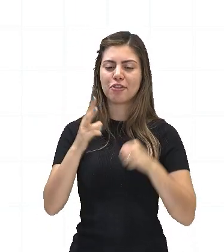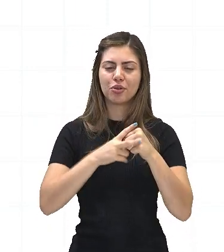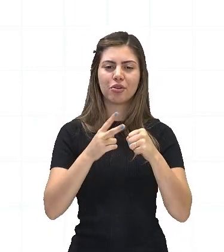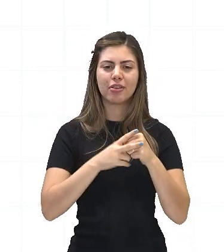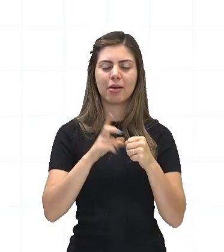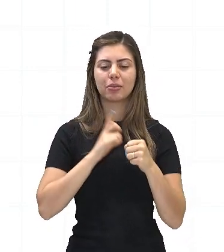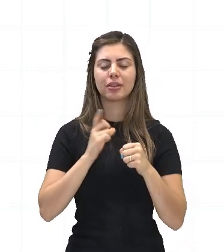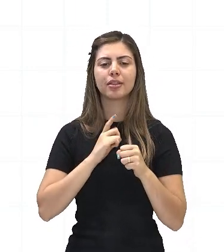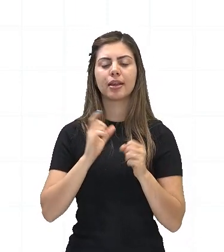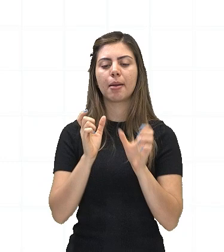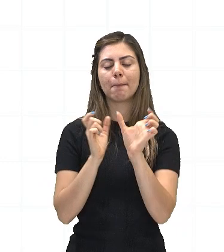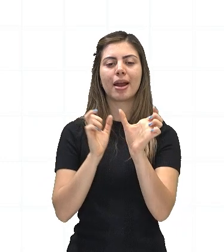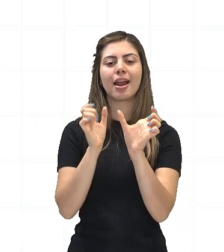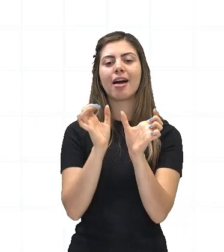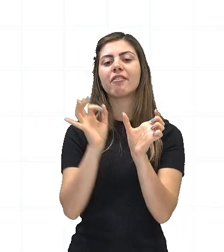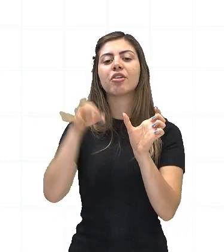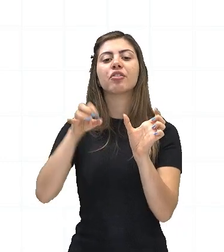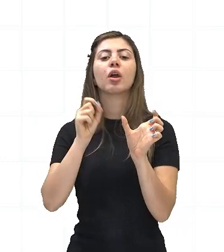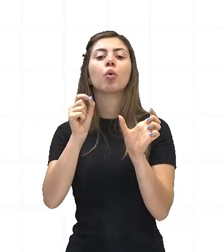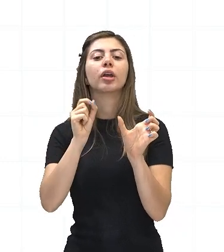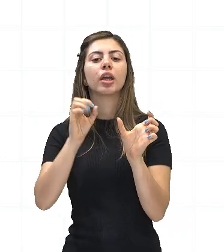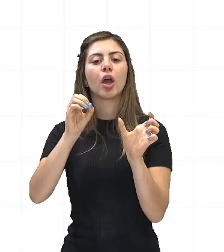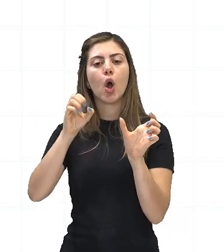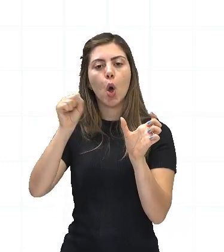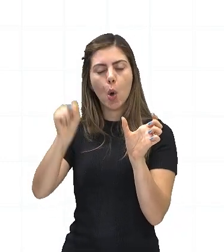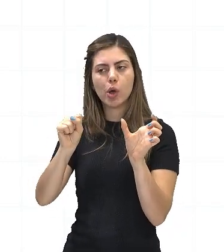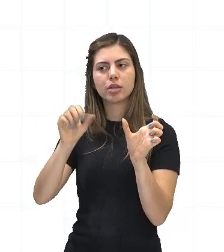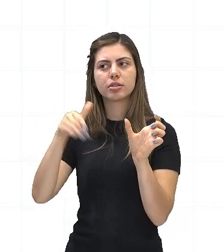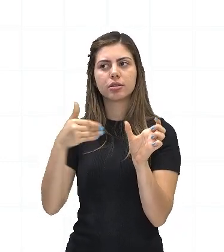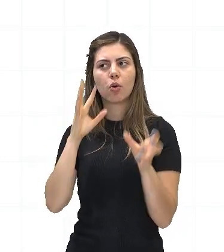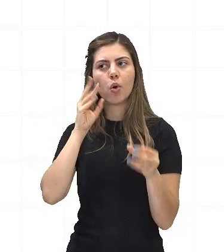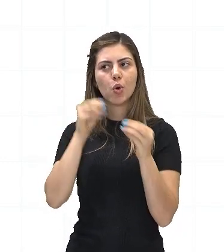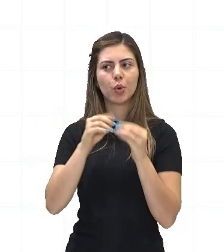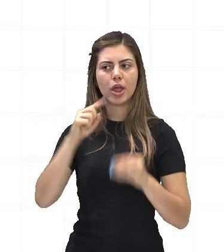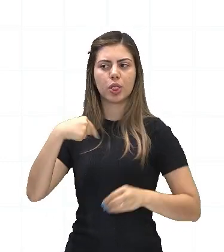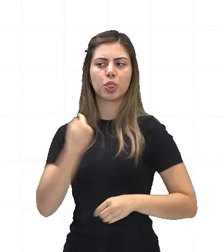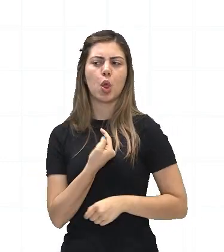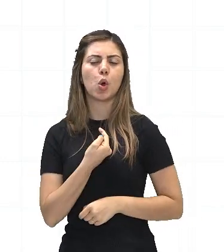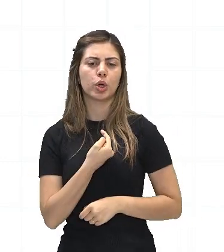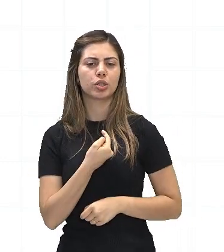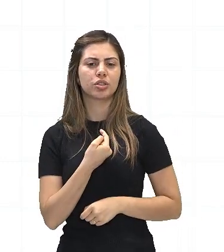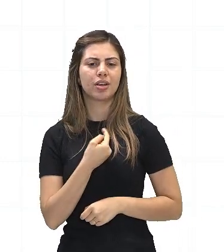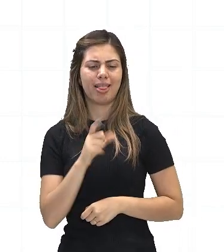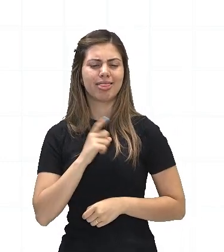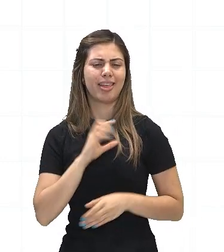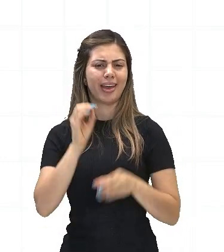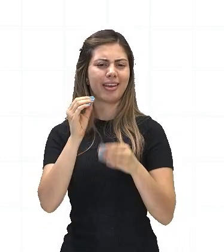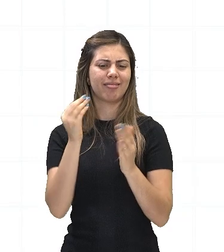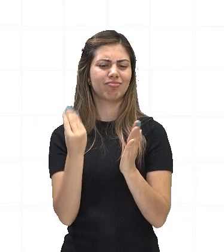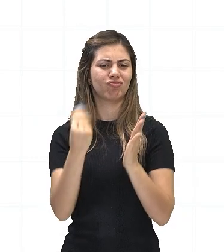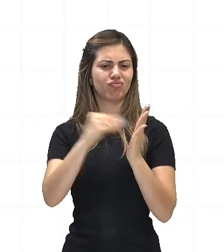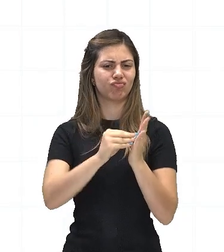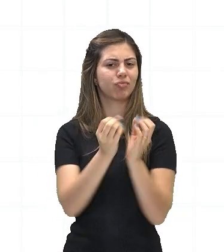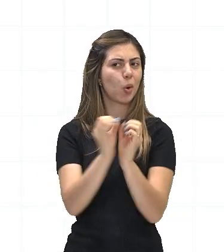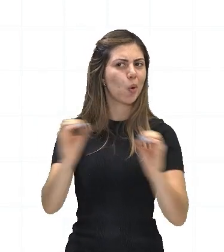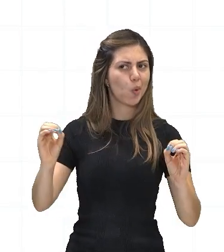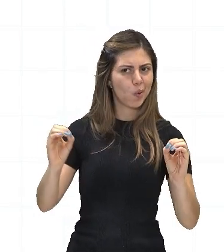da desinência, eu vou responder nós. Mas este nós está escrito aí na minha